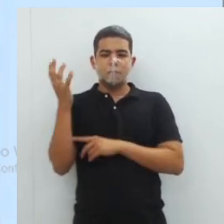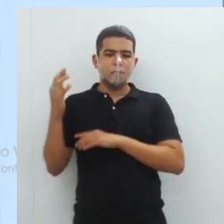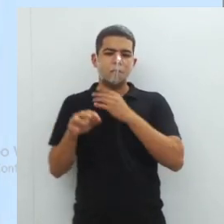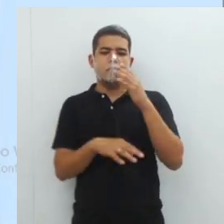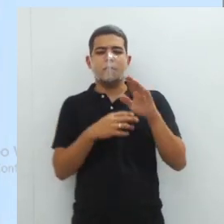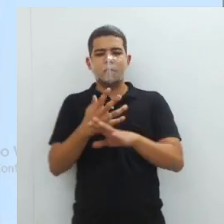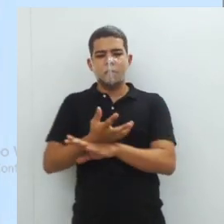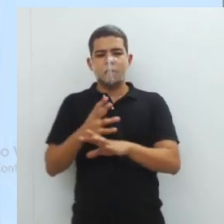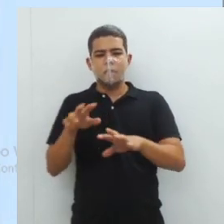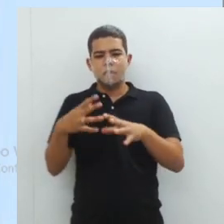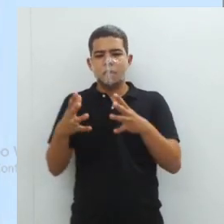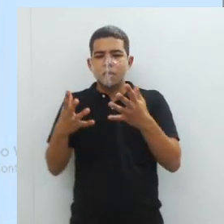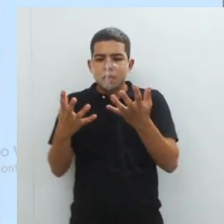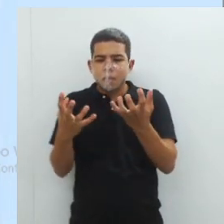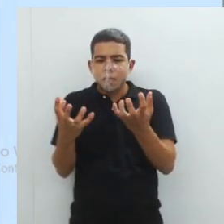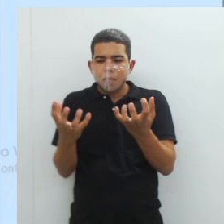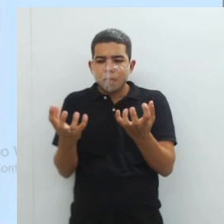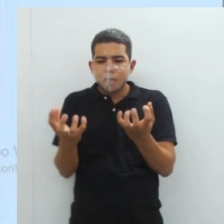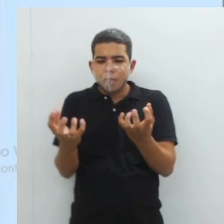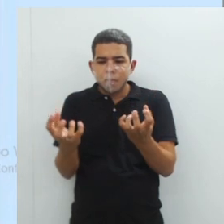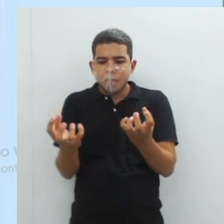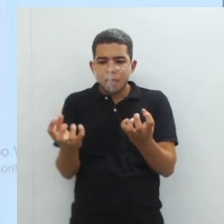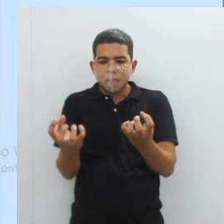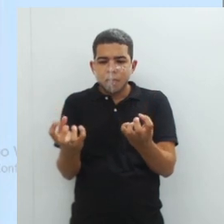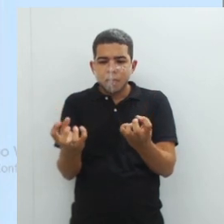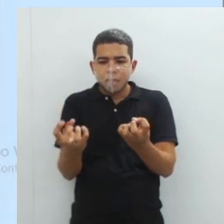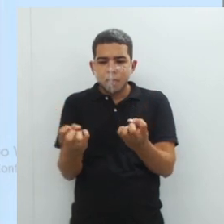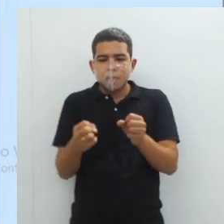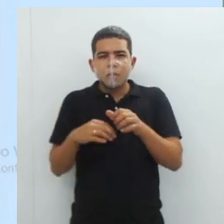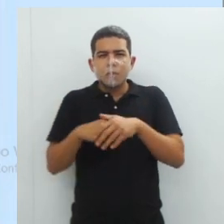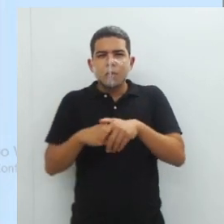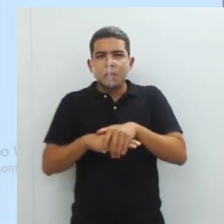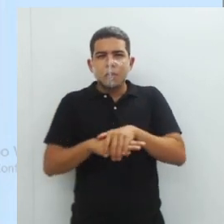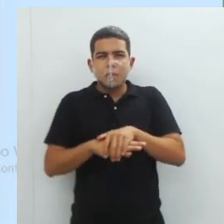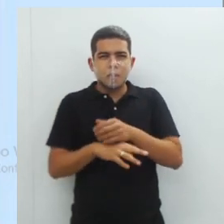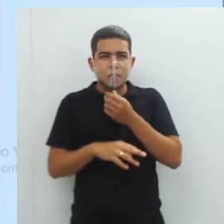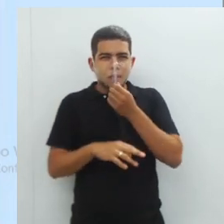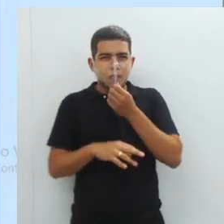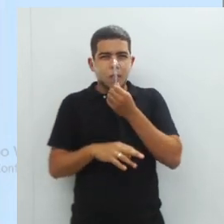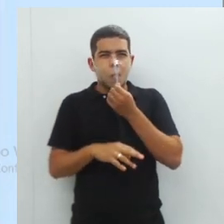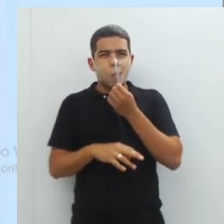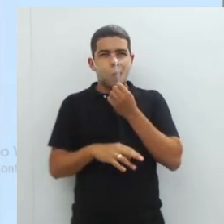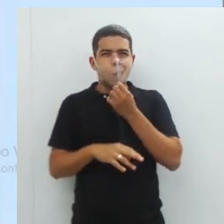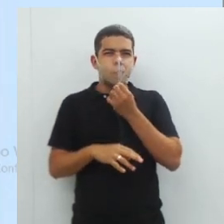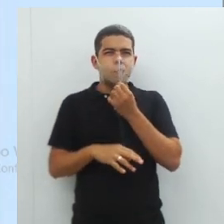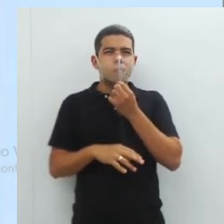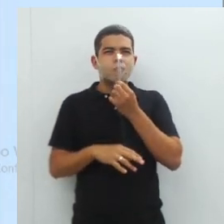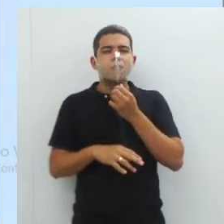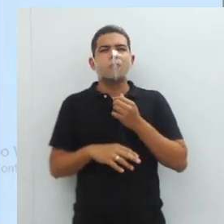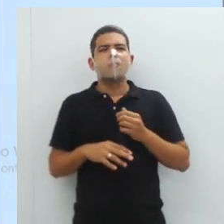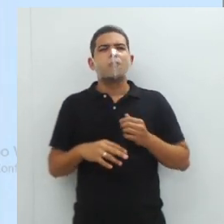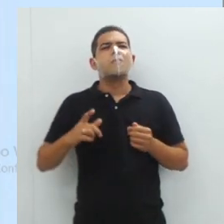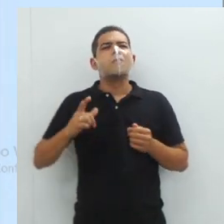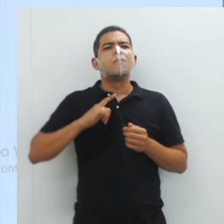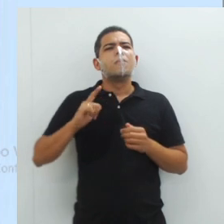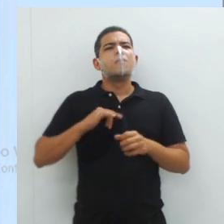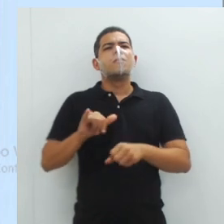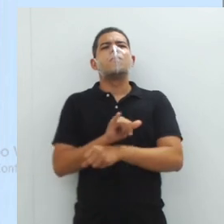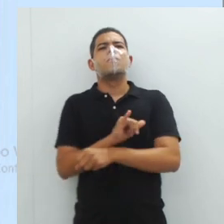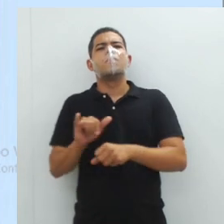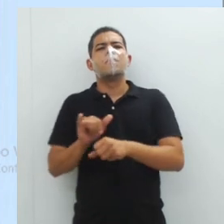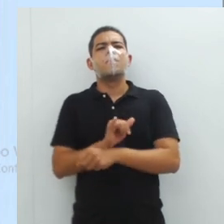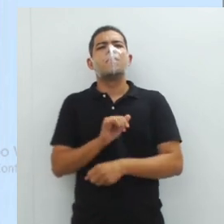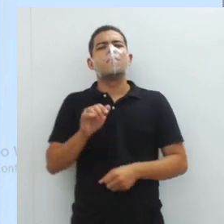alguns processos metabólicos para evitar perda de água, gasto de energia. E dentro dessa estratégia, a gente pode citar o